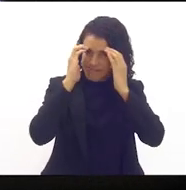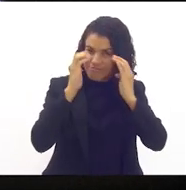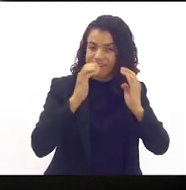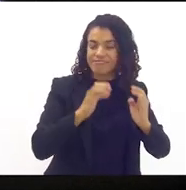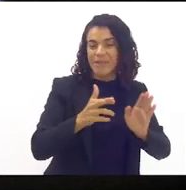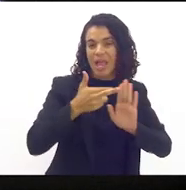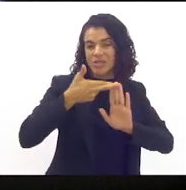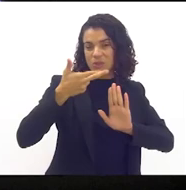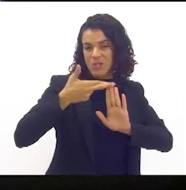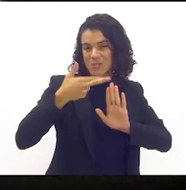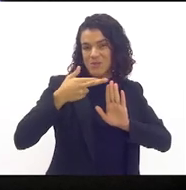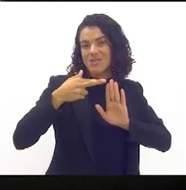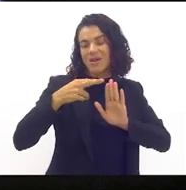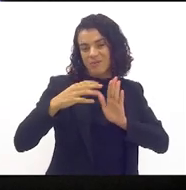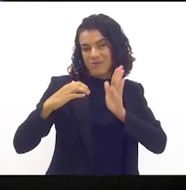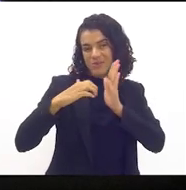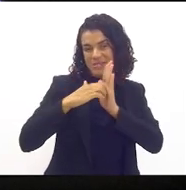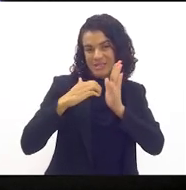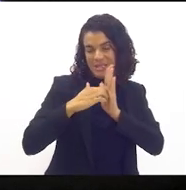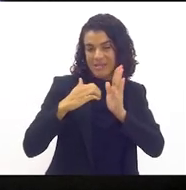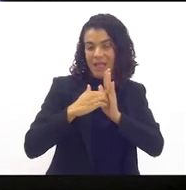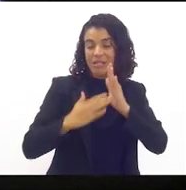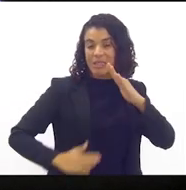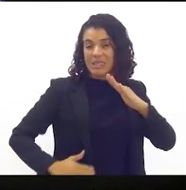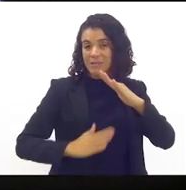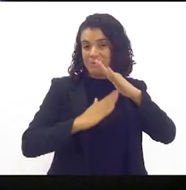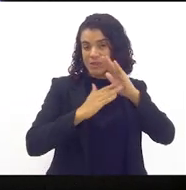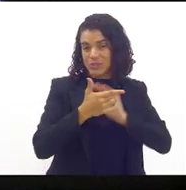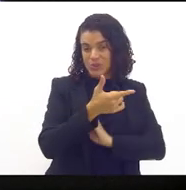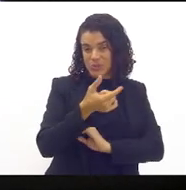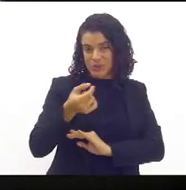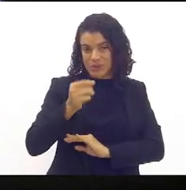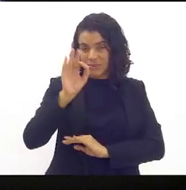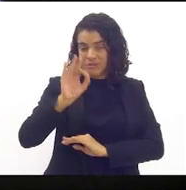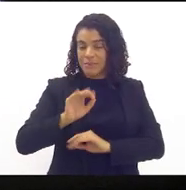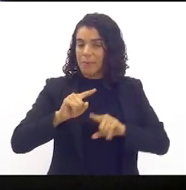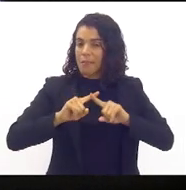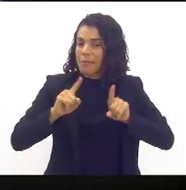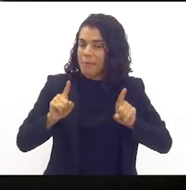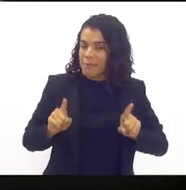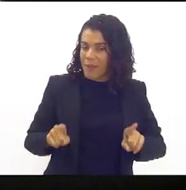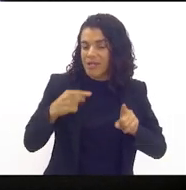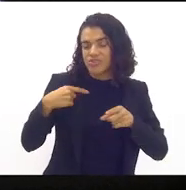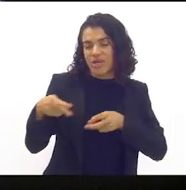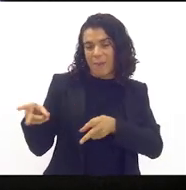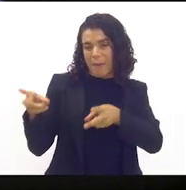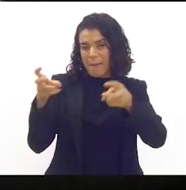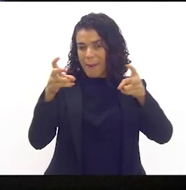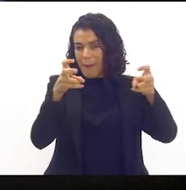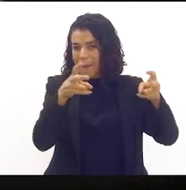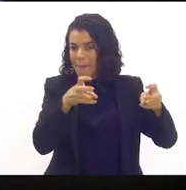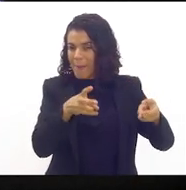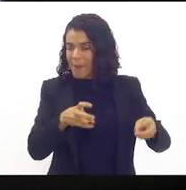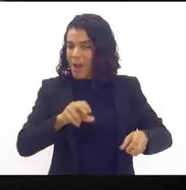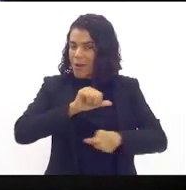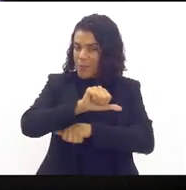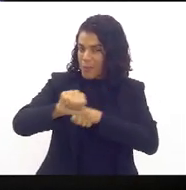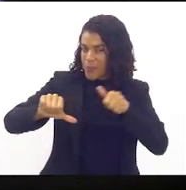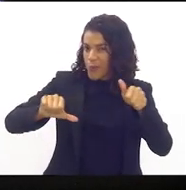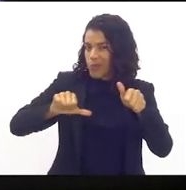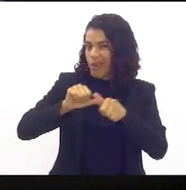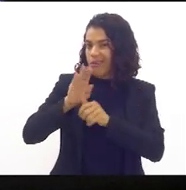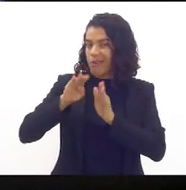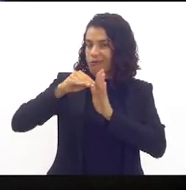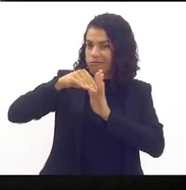aqui a resolução do Senado, que impõe o limite de 200% nessa relação, mas já observamos aqui uma pequena mudança na